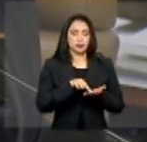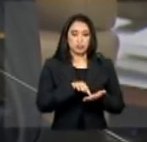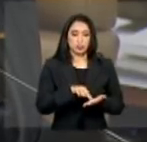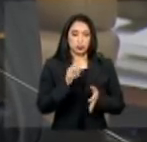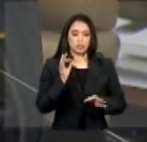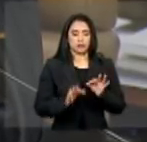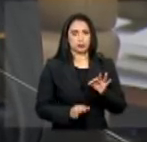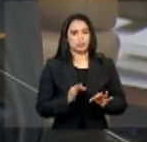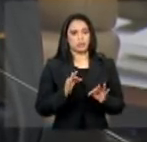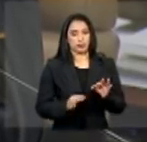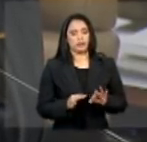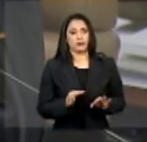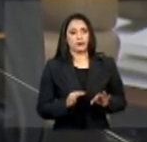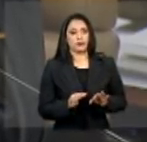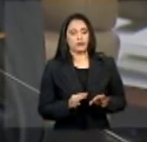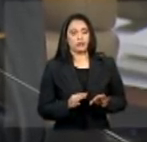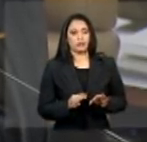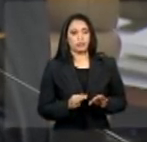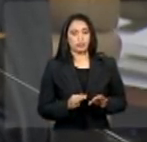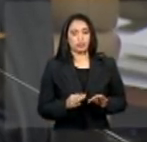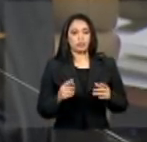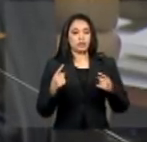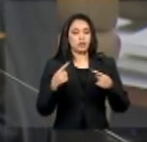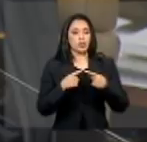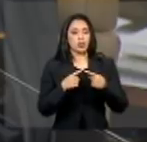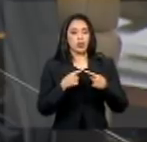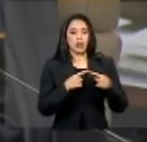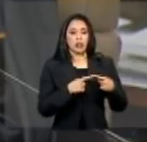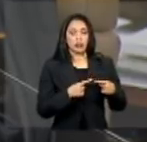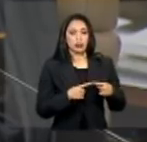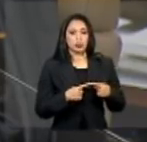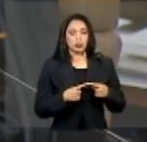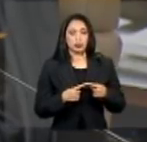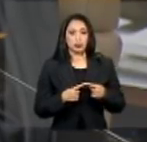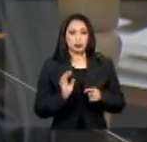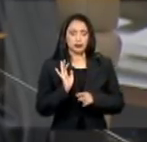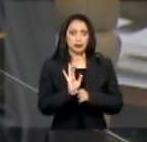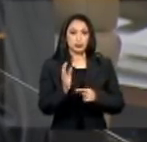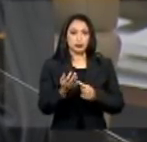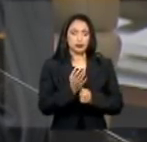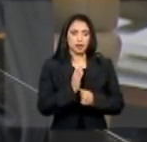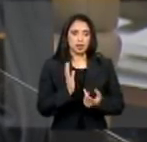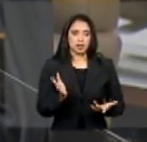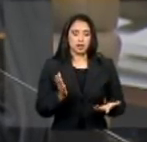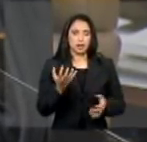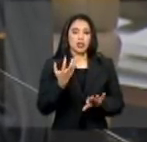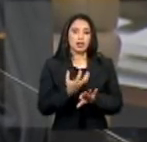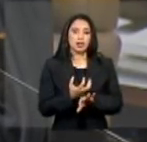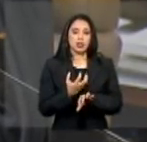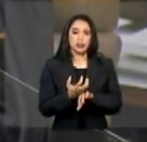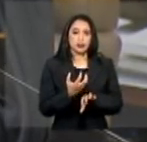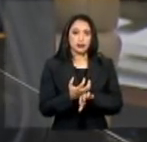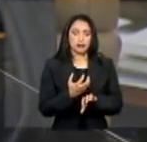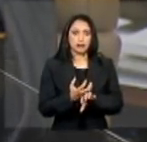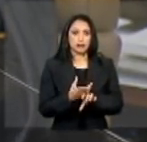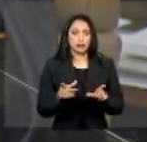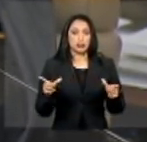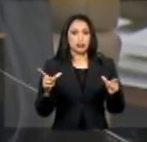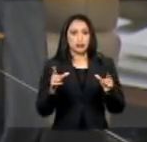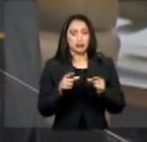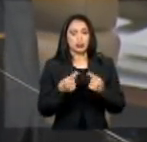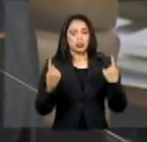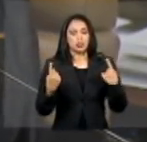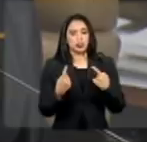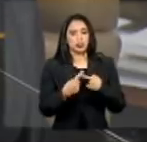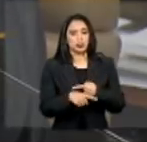dessa natureza seja o acordo de colaboração essa portanto a matéria de fundo que resume a controvérsia